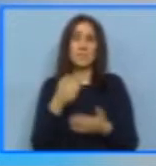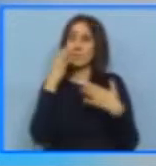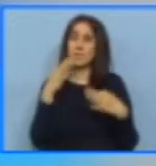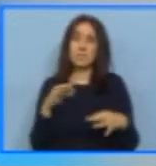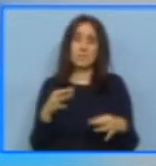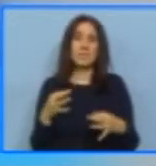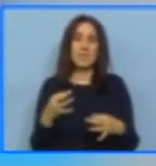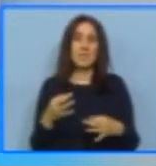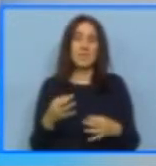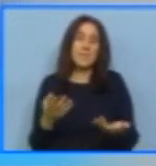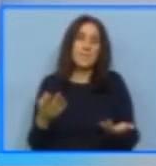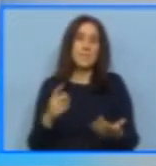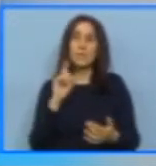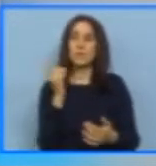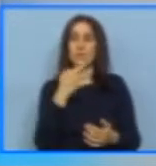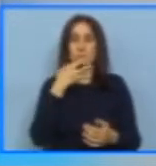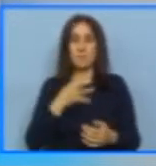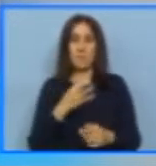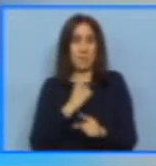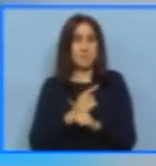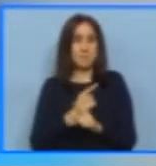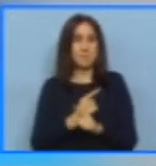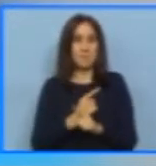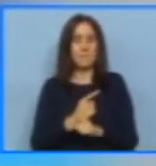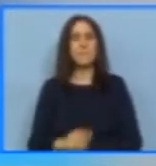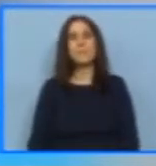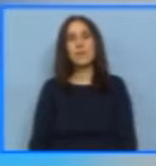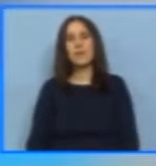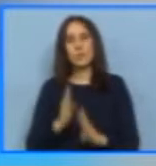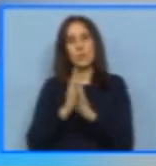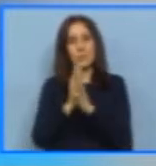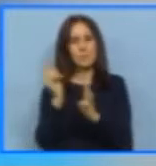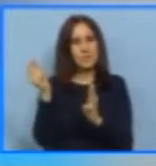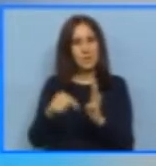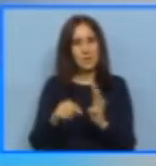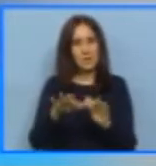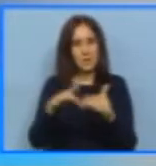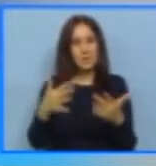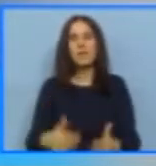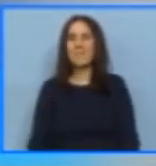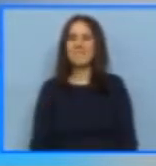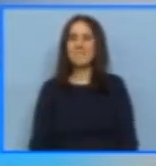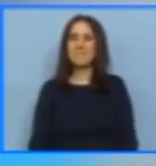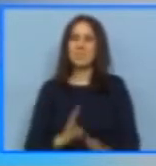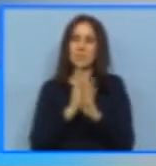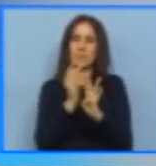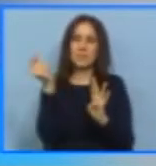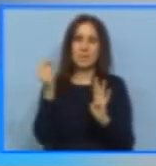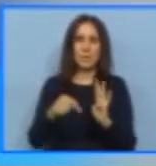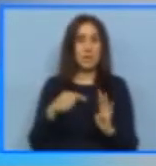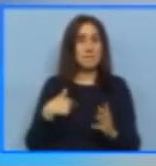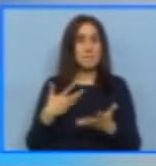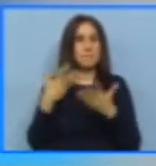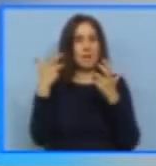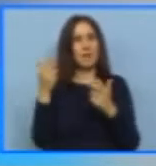simples. Todos podemos fazer o mesmo. É de um peregrino. Qualquer peregrino de um de Fátima. peregrino. É essa a condição que ele quer, nessa condição